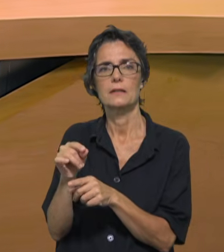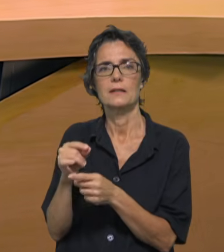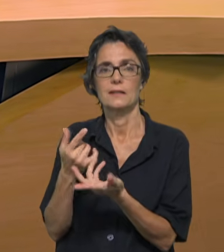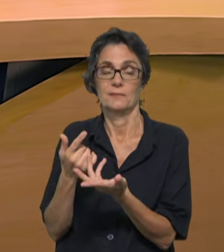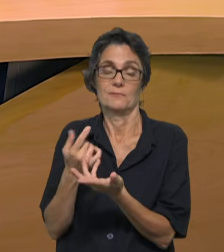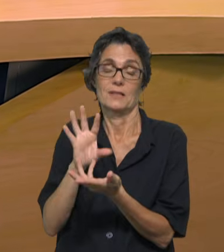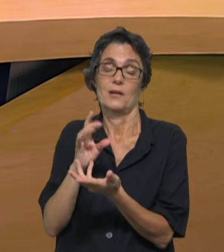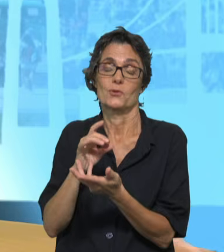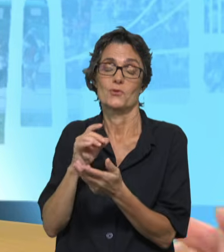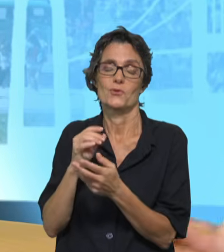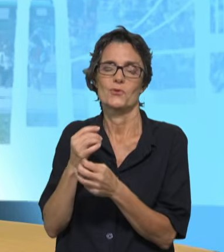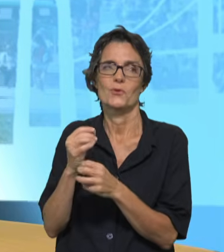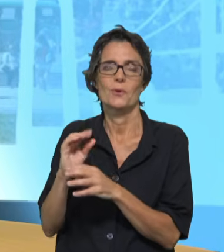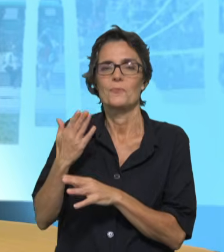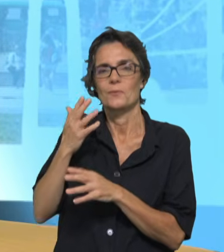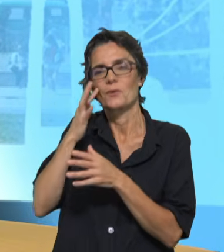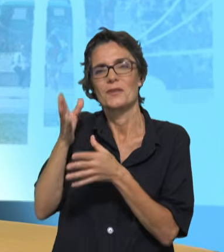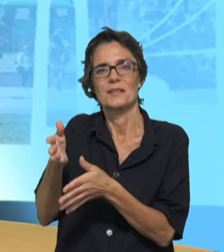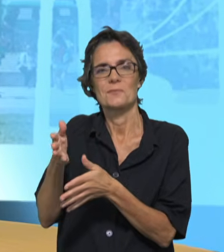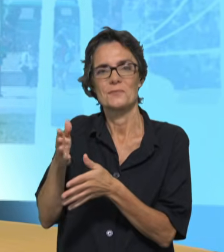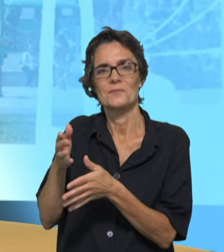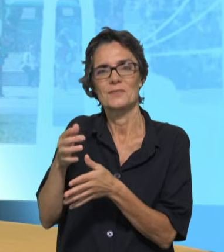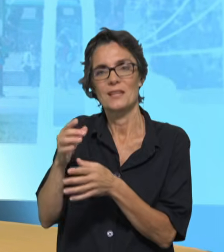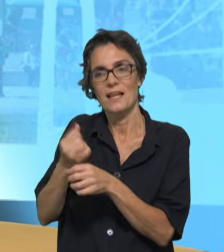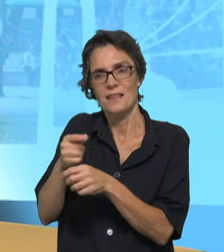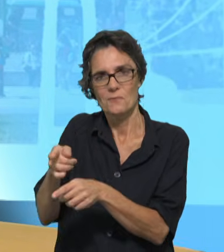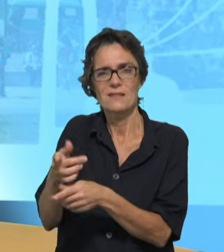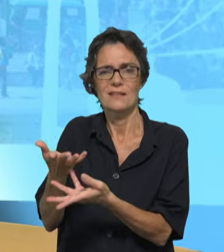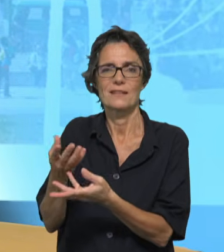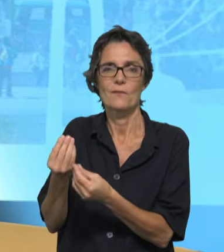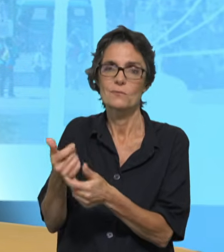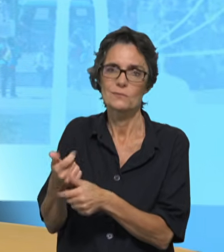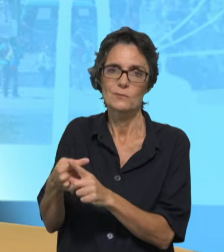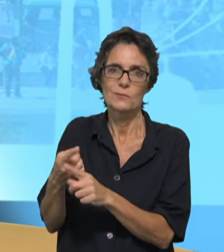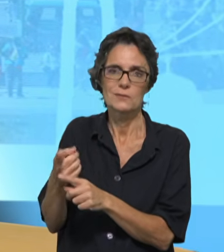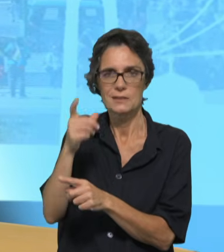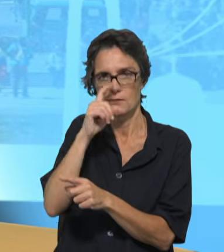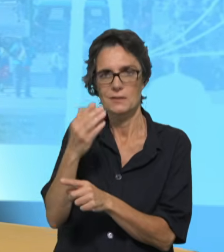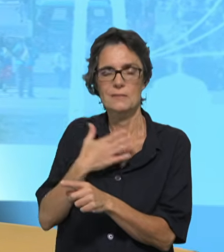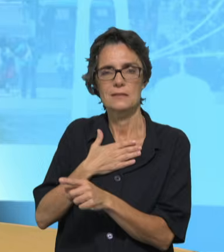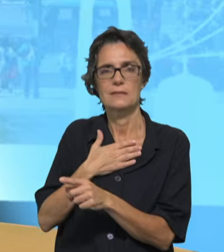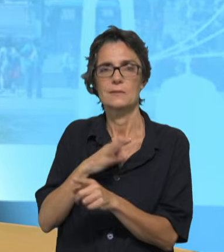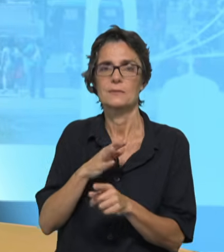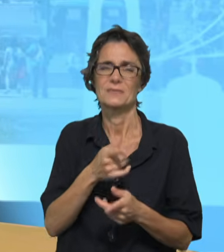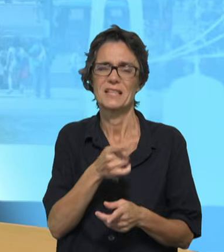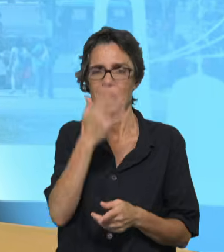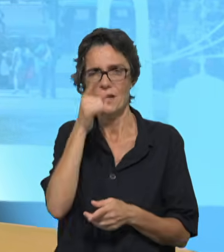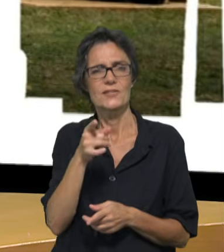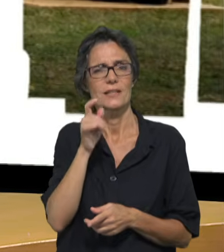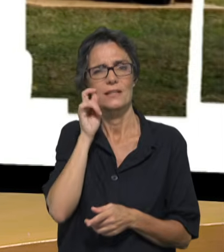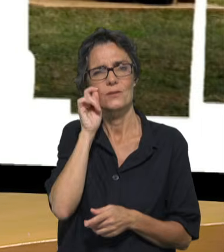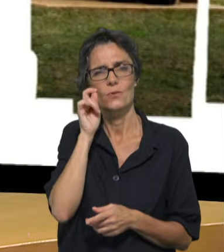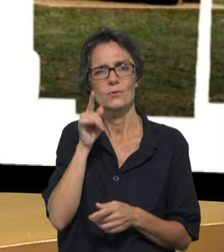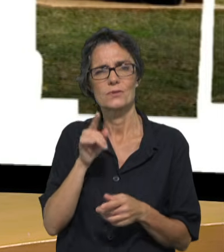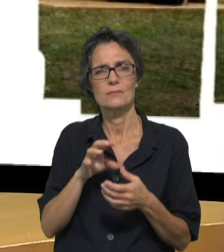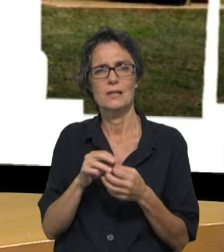primeiro, não é? Mas é diferente. Em todo caso está, como há pouco também dizia o Padre Miguel Neto, há uma questão de custo que o próprio turismo tem e